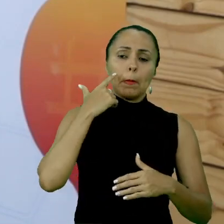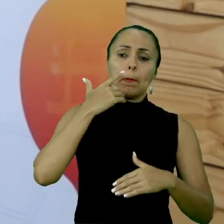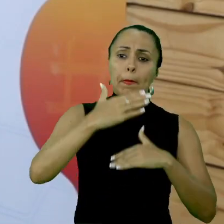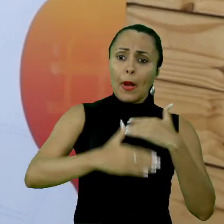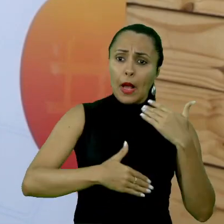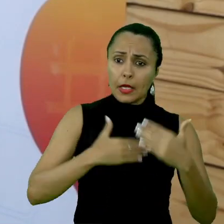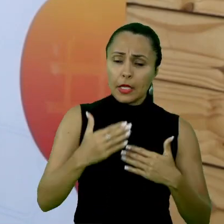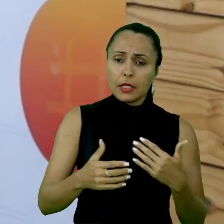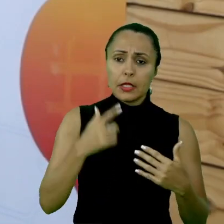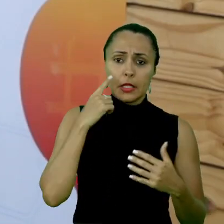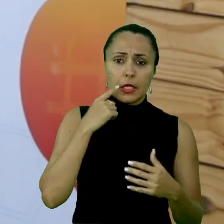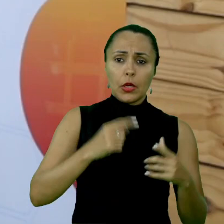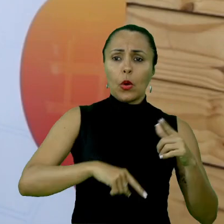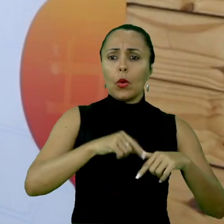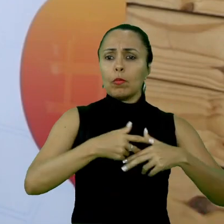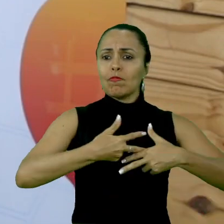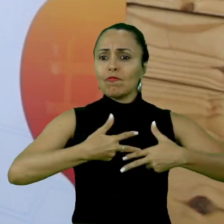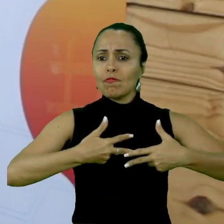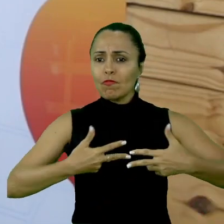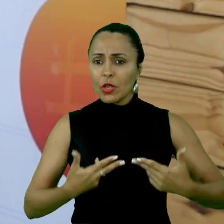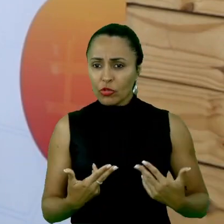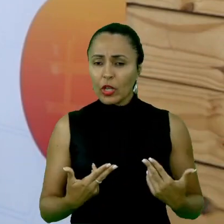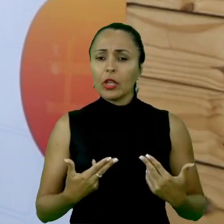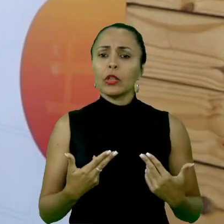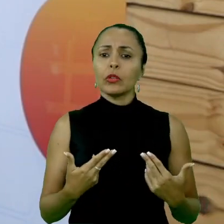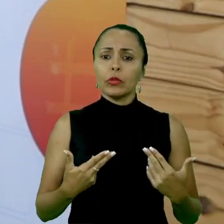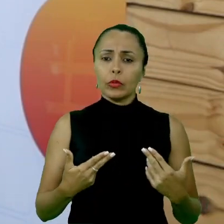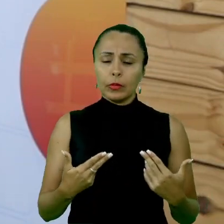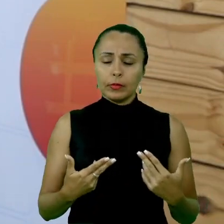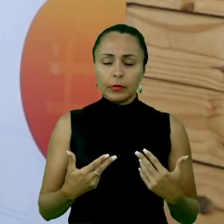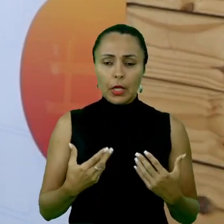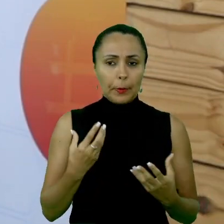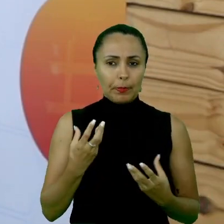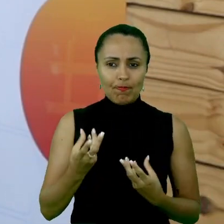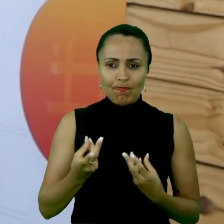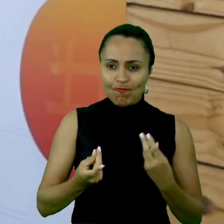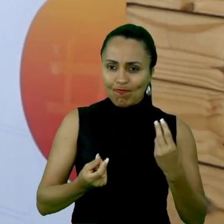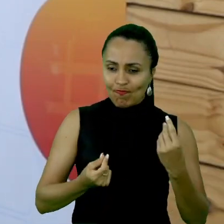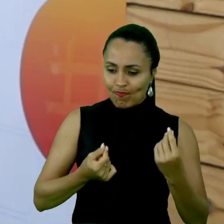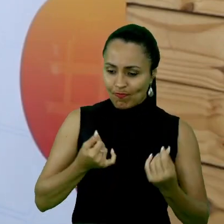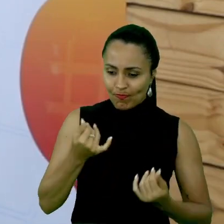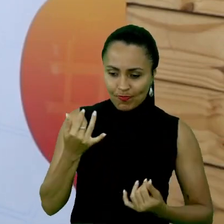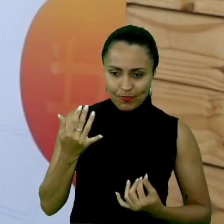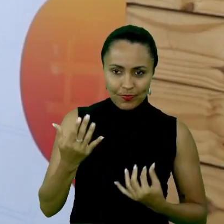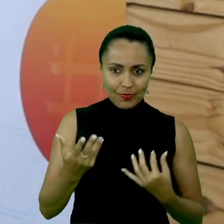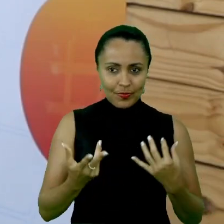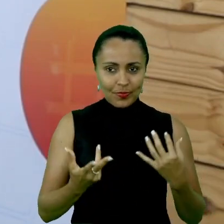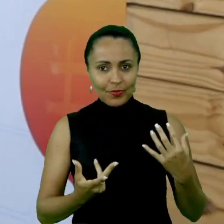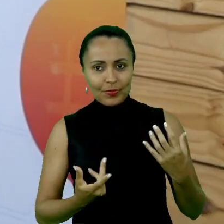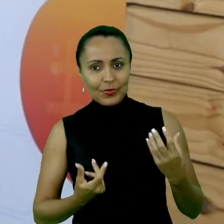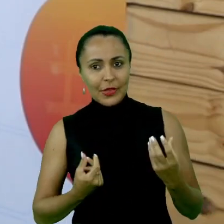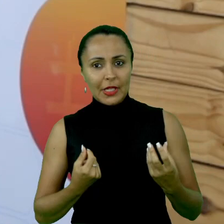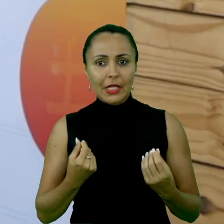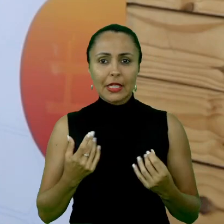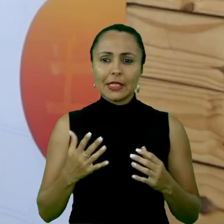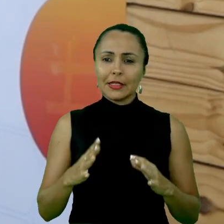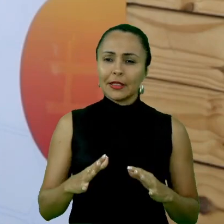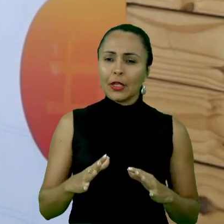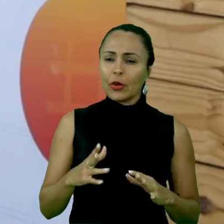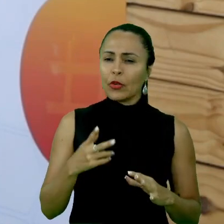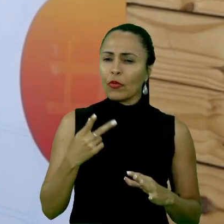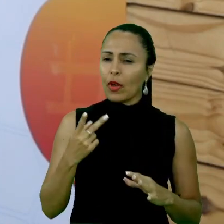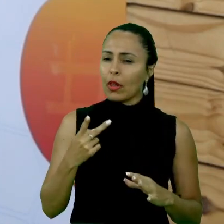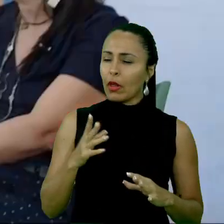ser objetos, deixa eu ver como é que eu... contemplação. Não, eu quero falar de outra